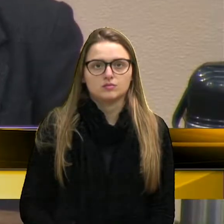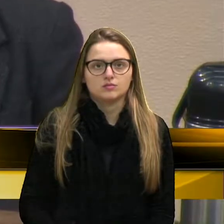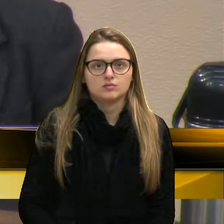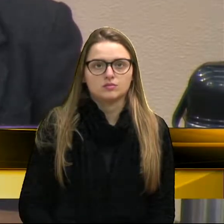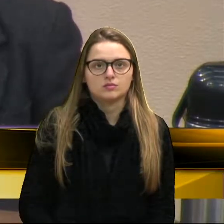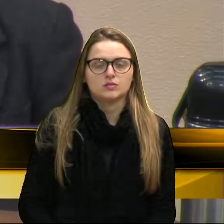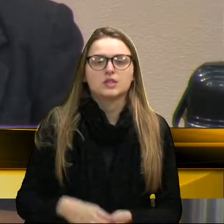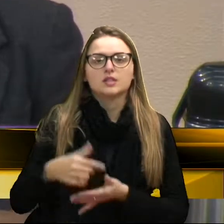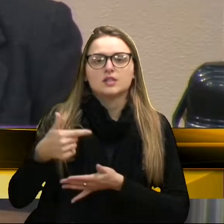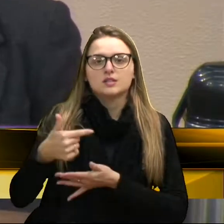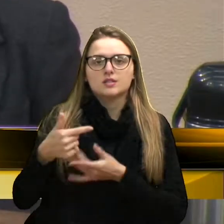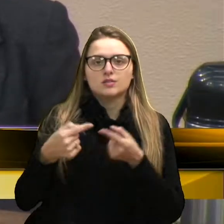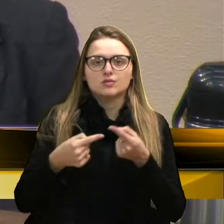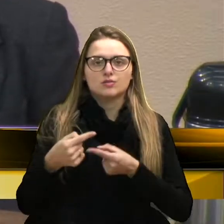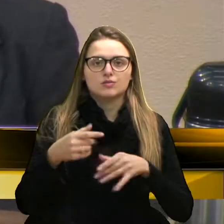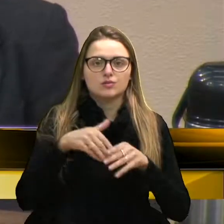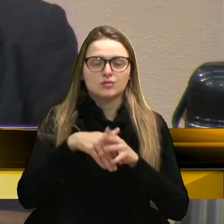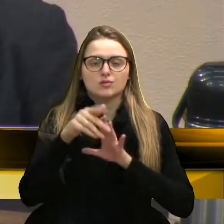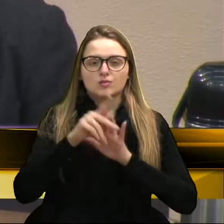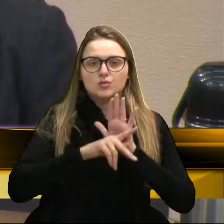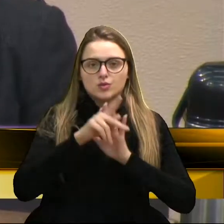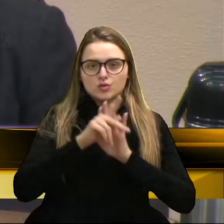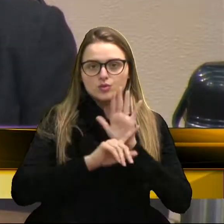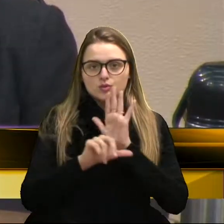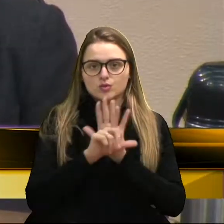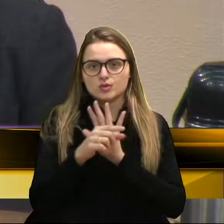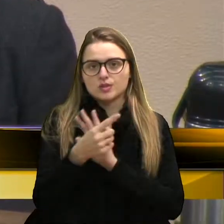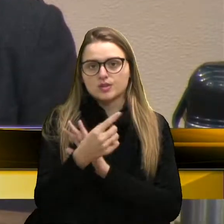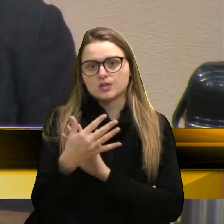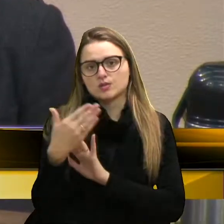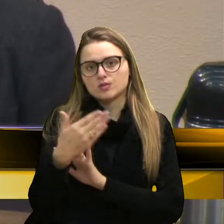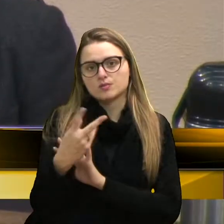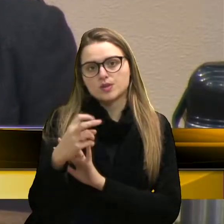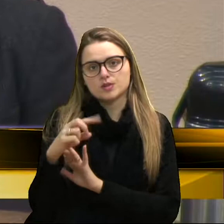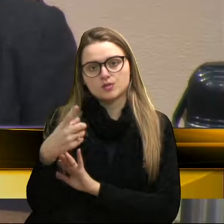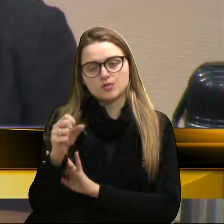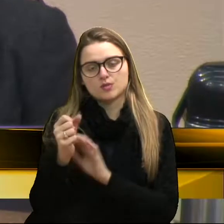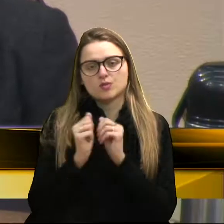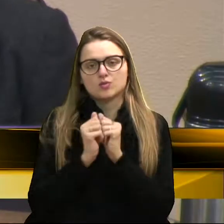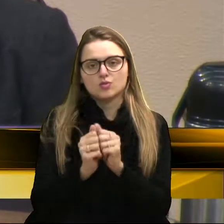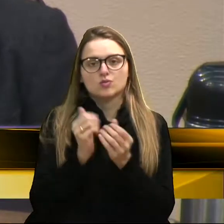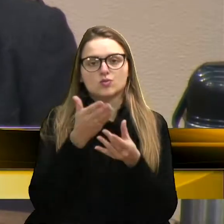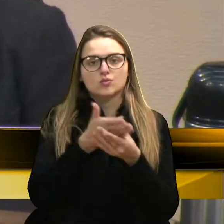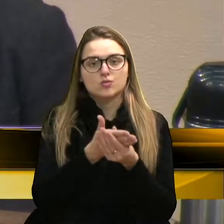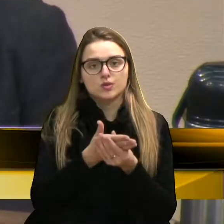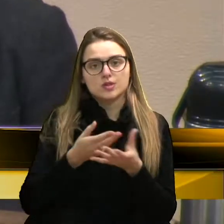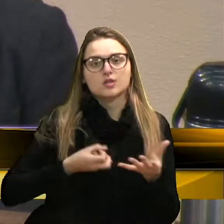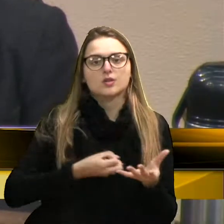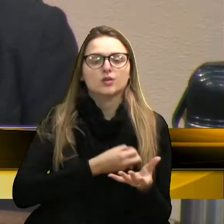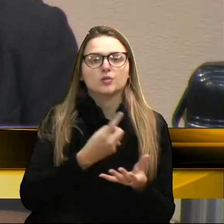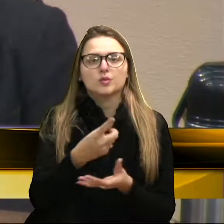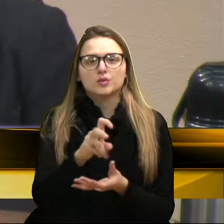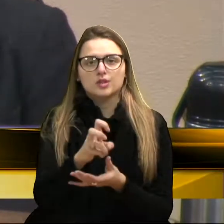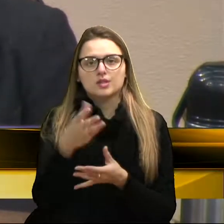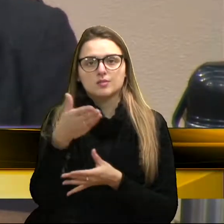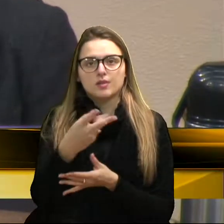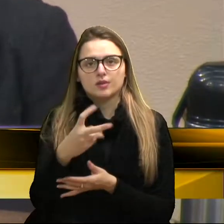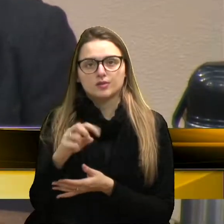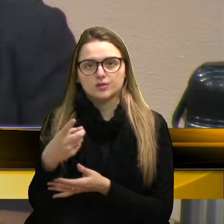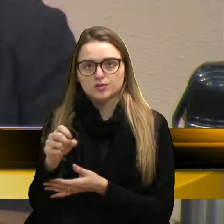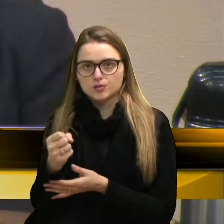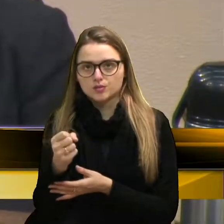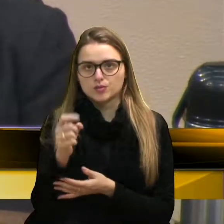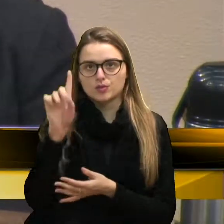Em segunda discussão e votação, projeto de lei número 14 de 2018, contido no processo número 15 de 2018,